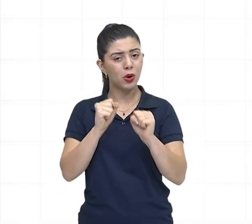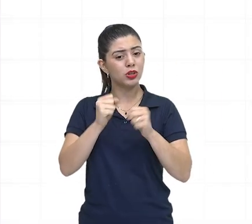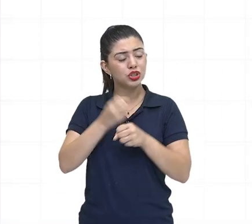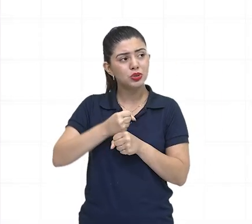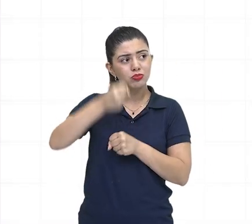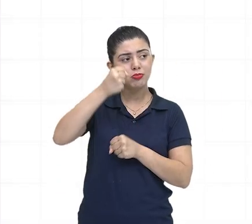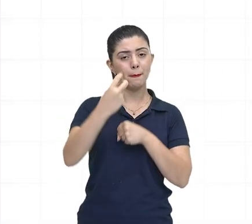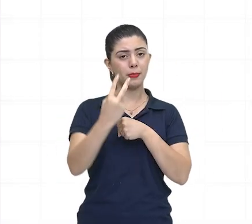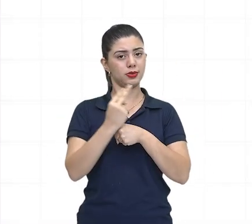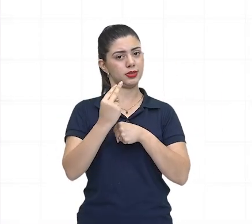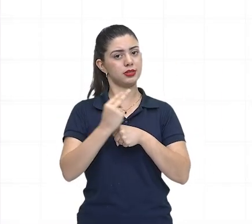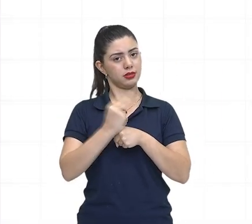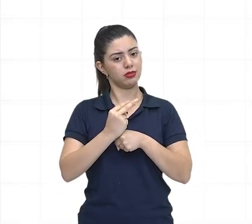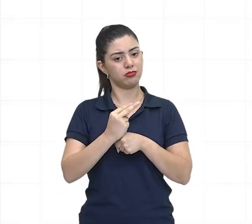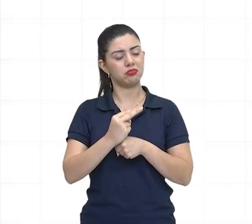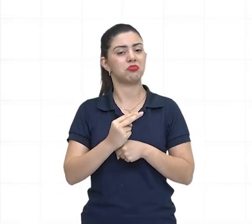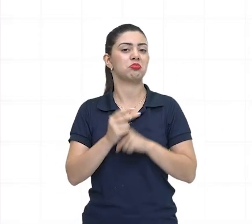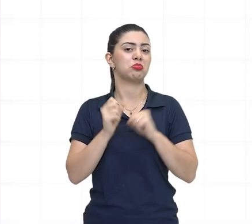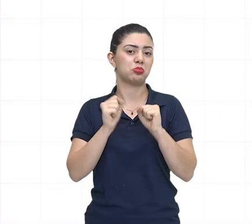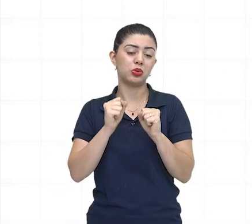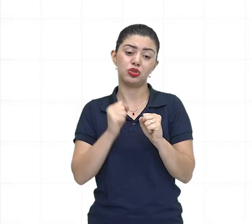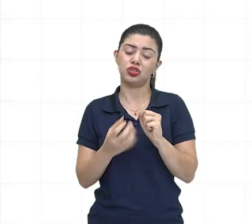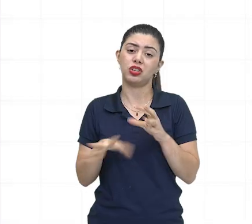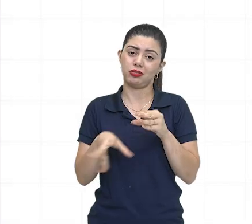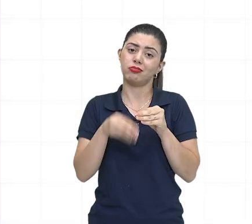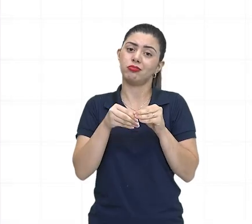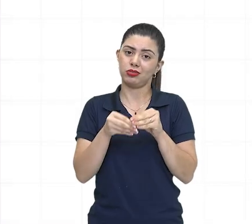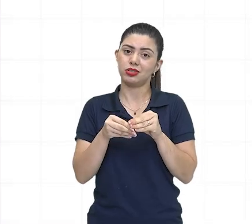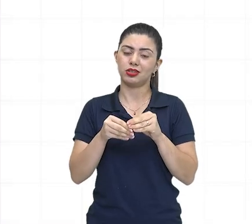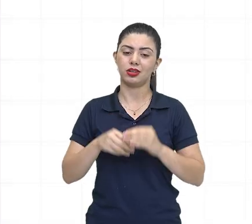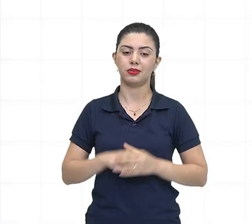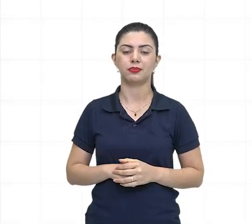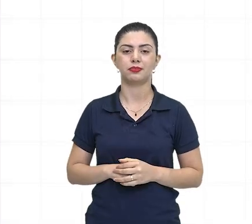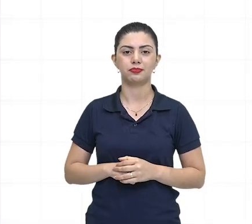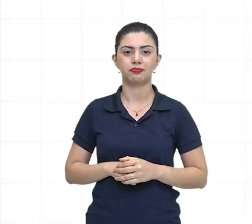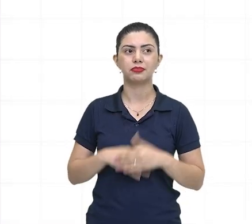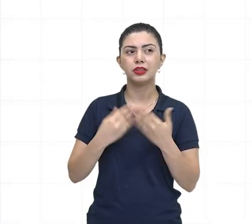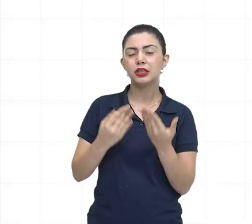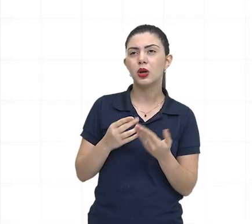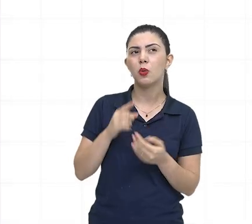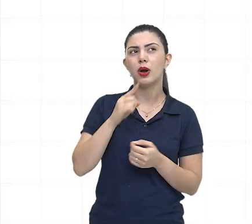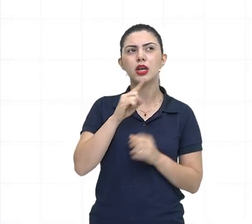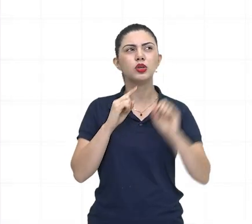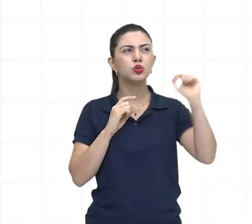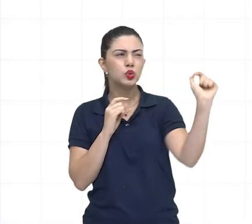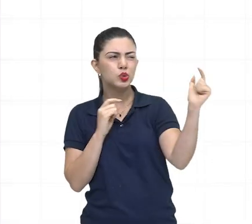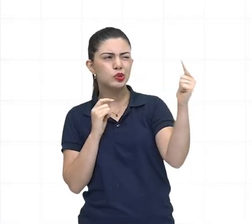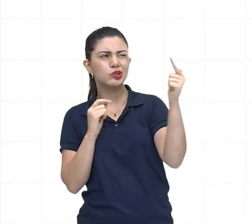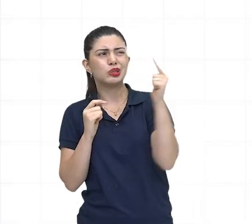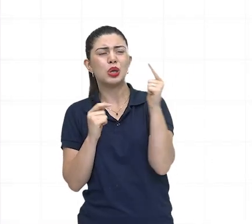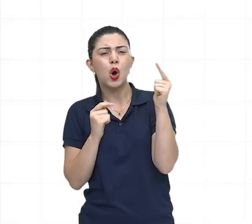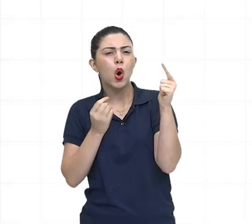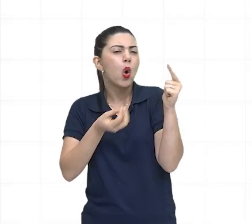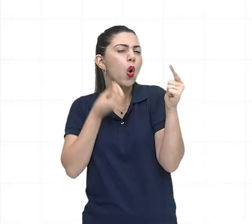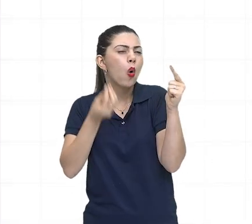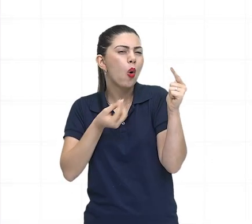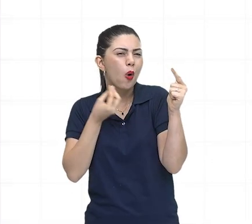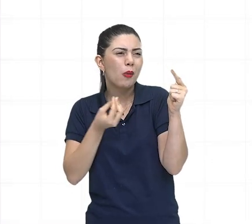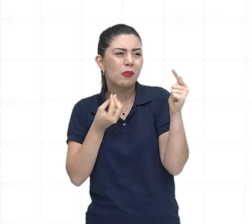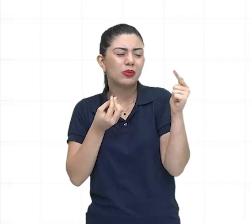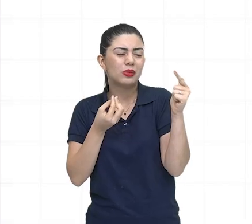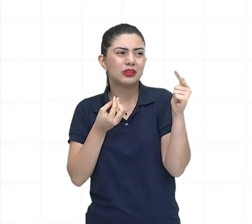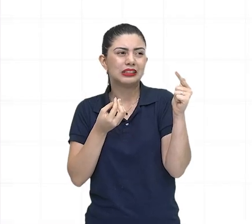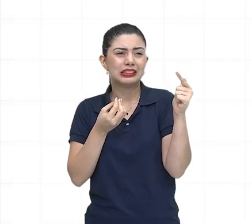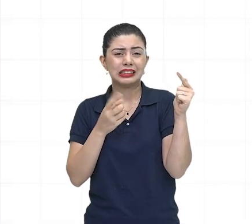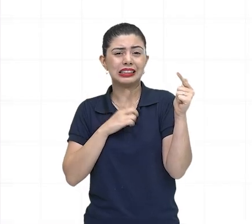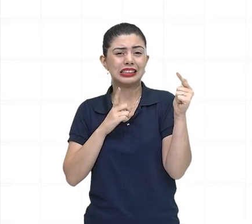né? Você iria ter que passar por uma tomada de decisão. O sol está realmente